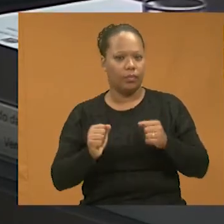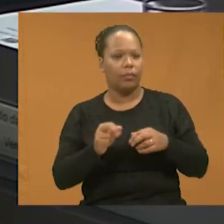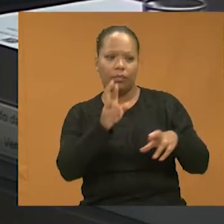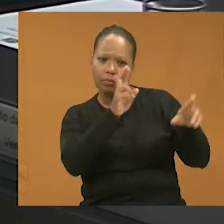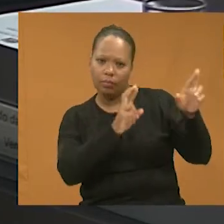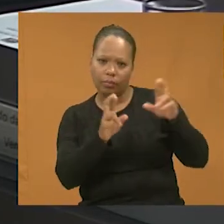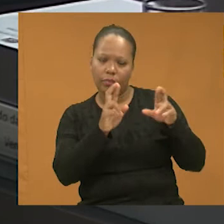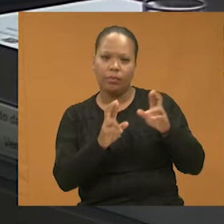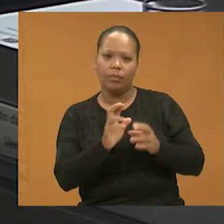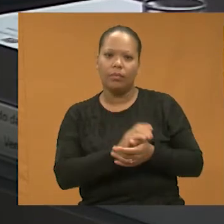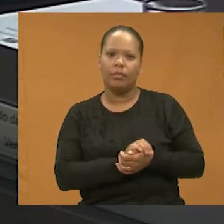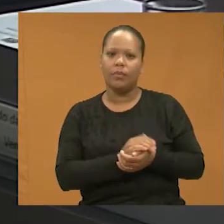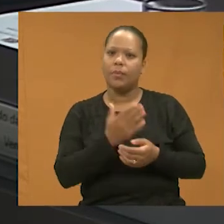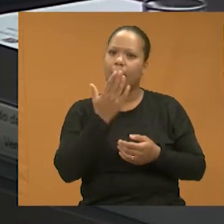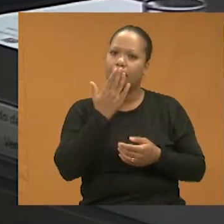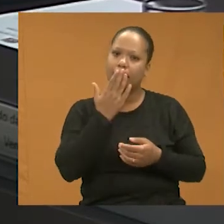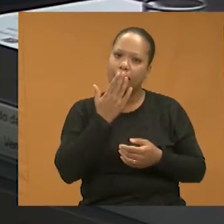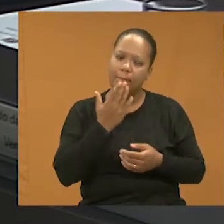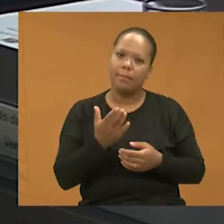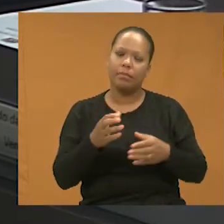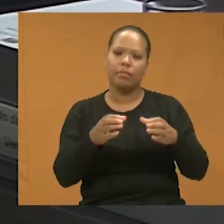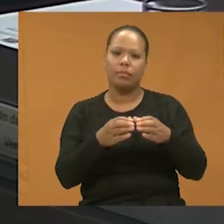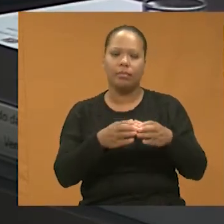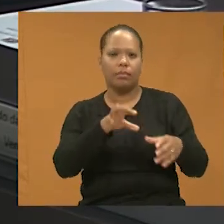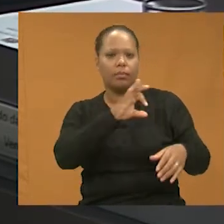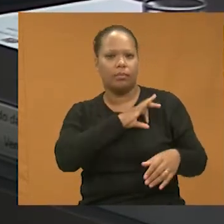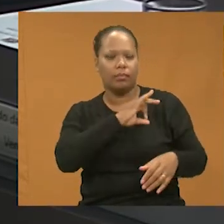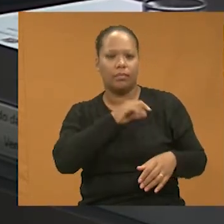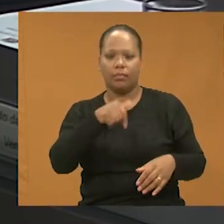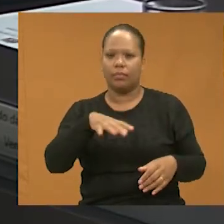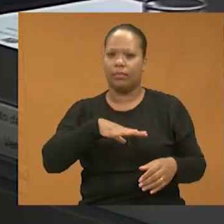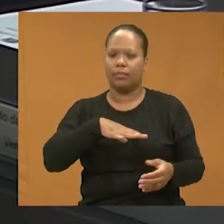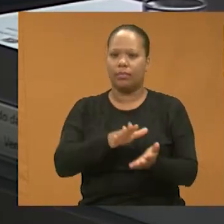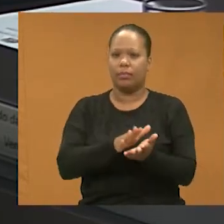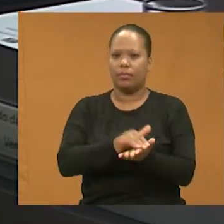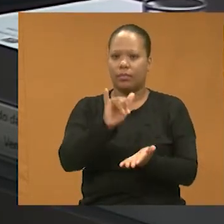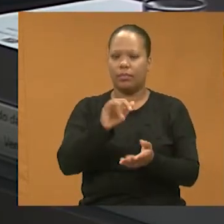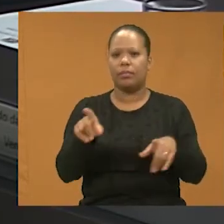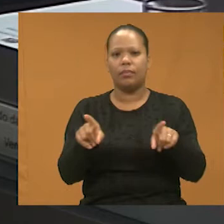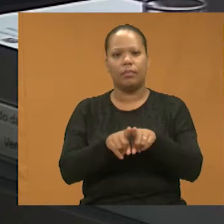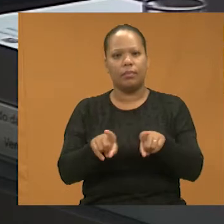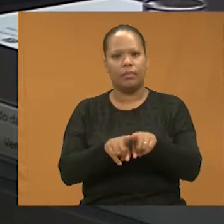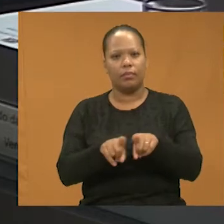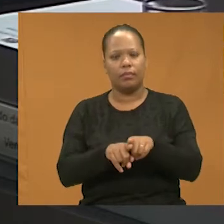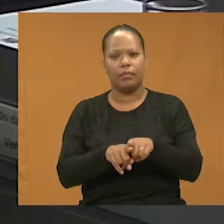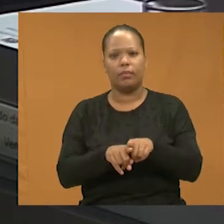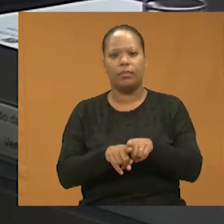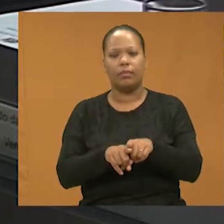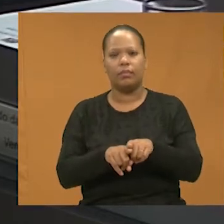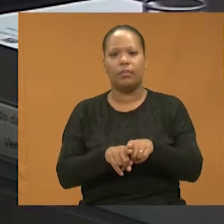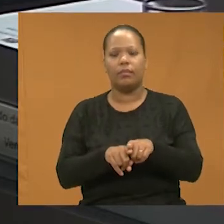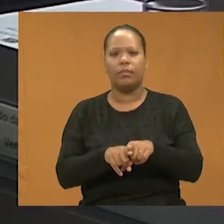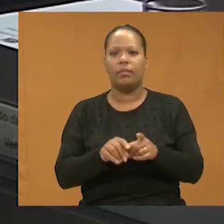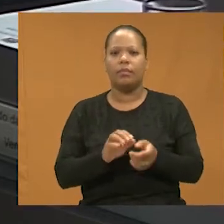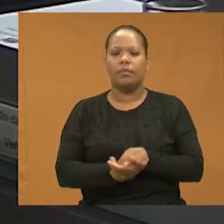estou fazendo aqui uma provocação ao batalhão de Polícia Militar aqui em Jacareí e também uma outra provocação